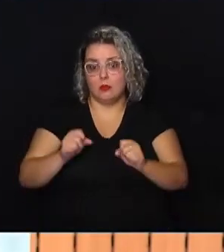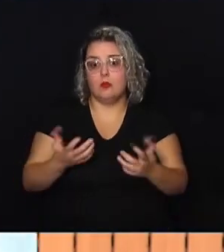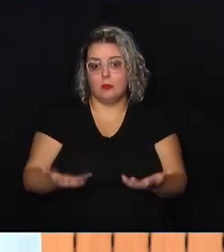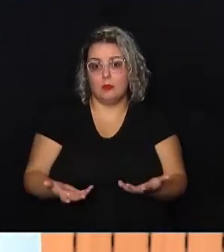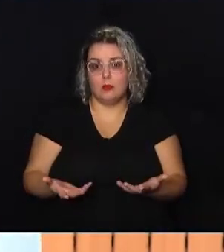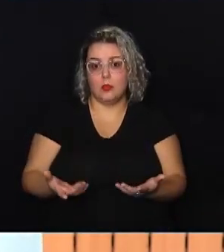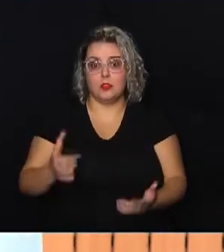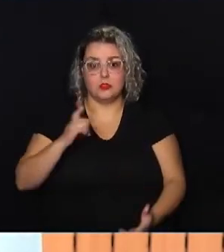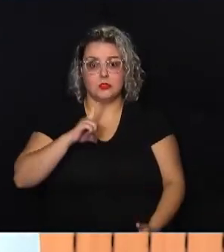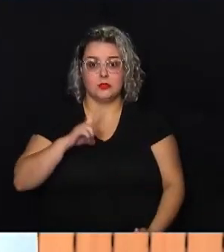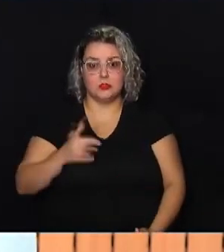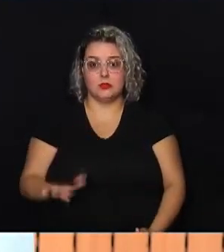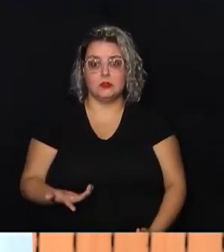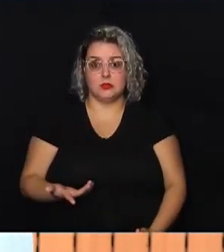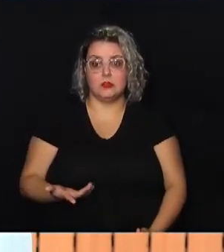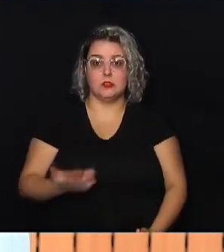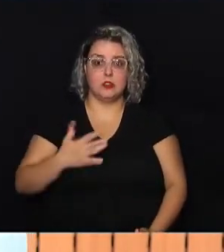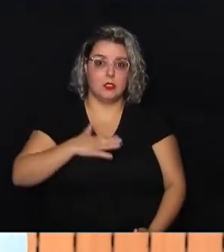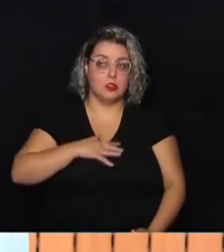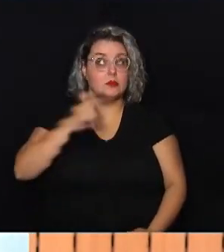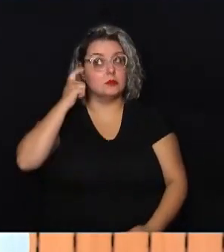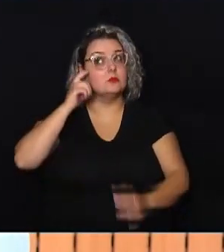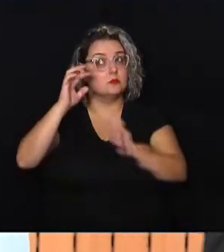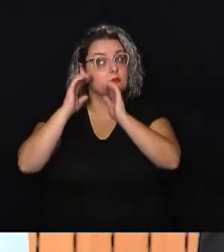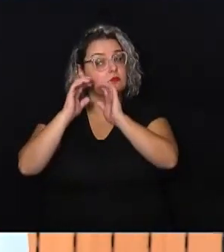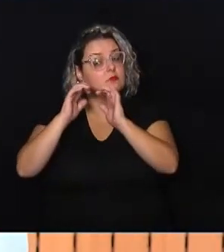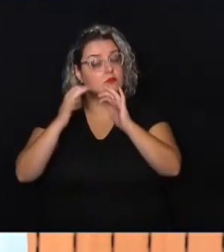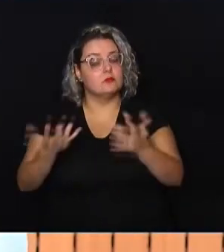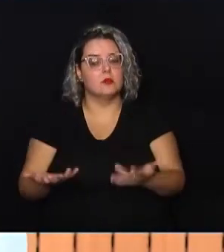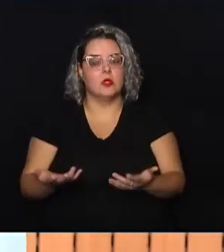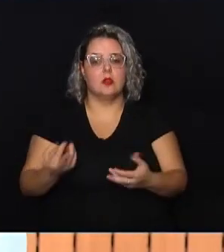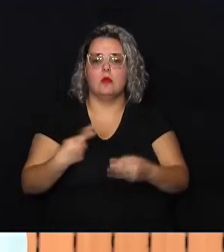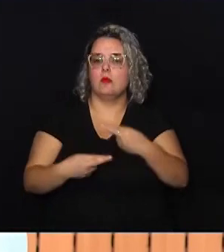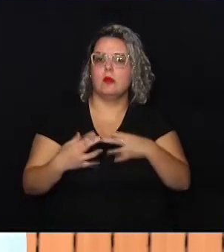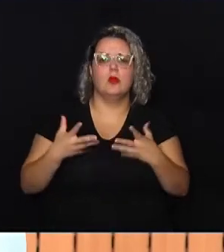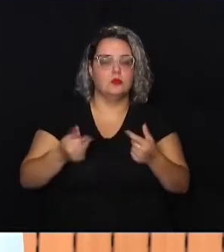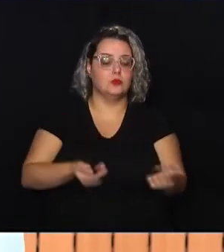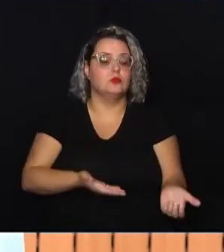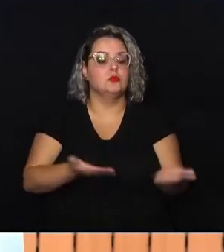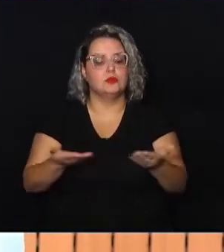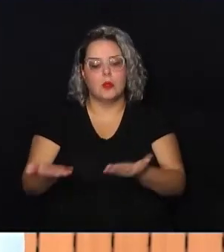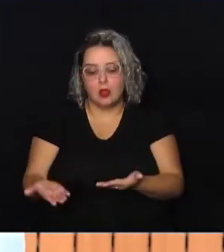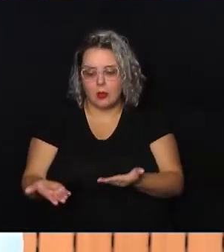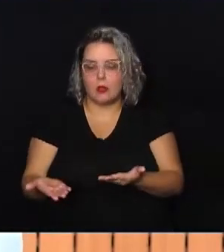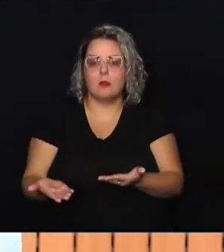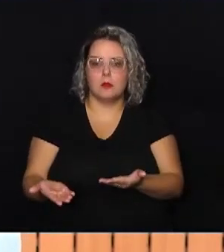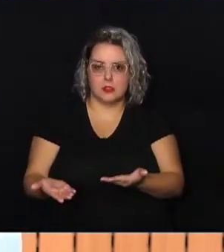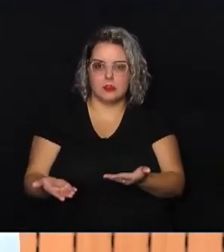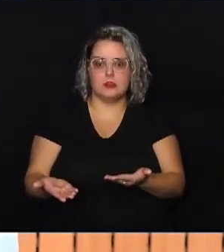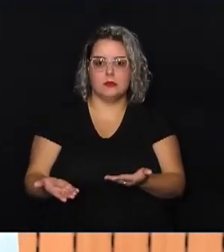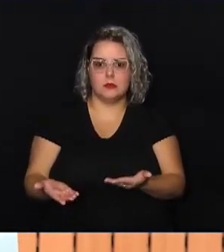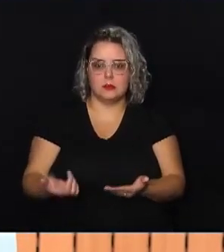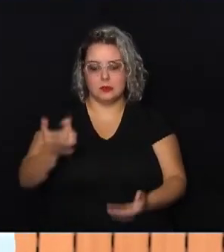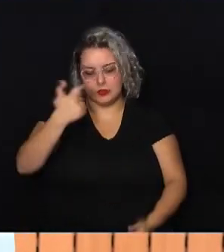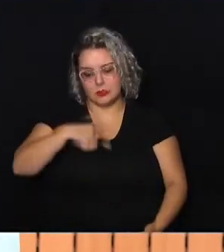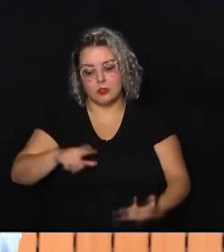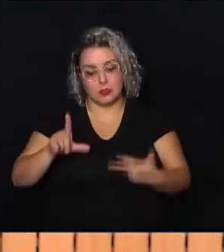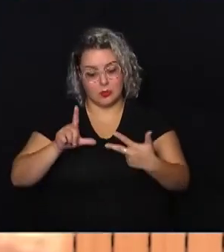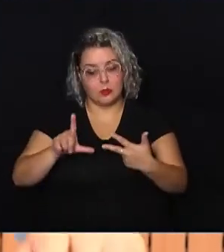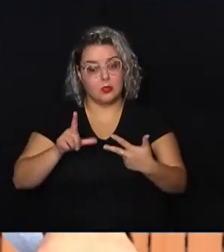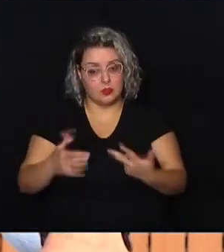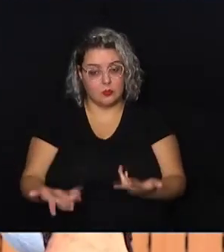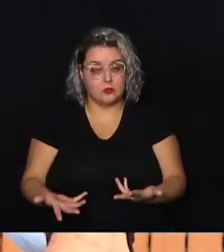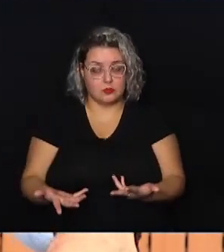aí as minhas reflexões em relação a tudo que foi apresentado, enquanto legislador,